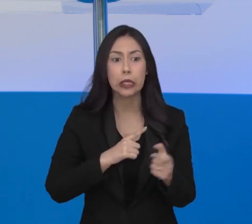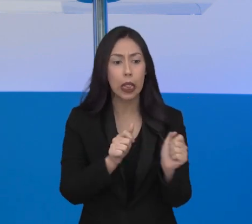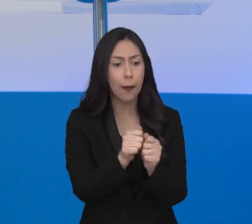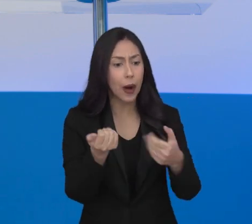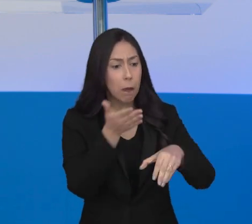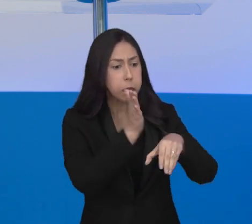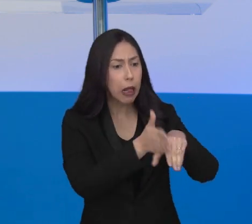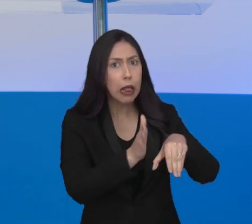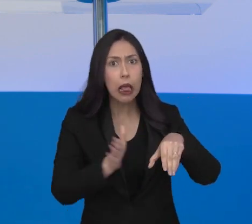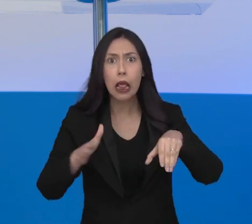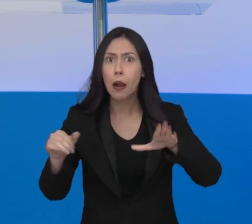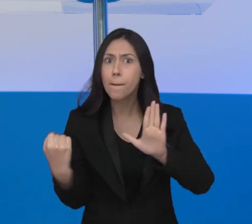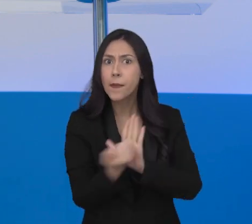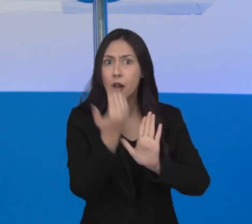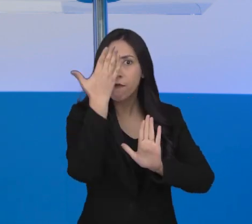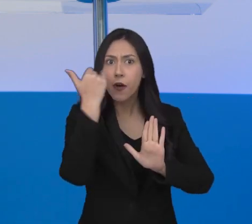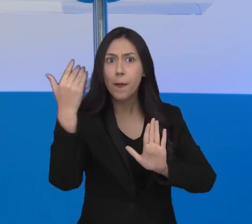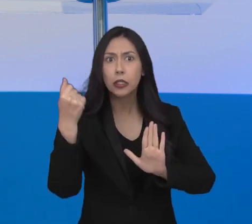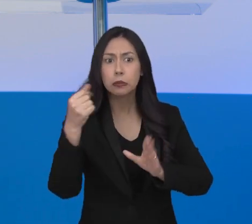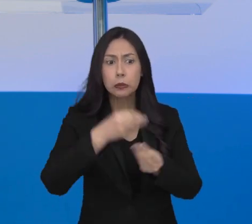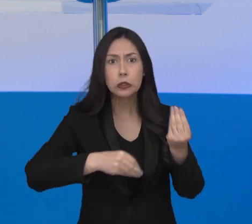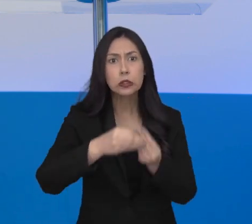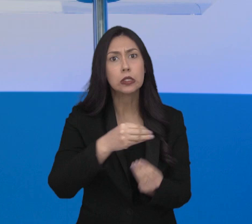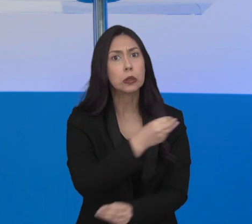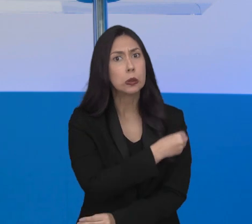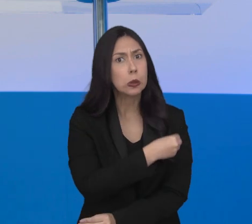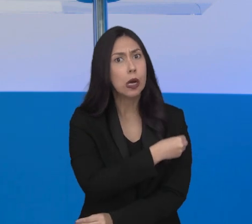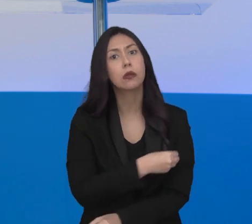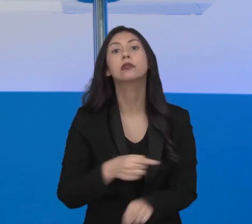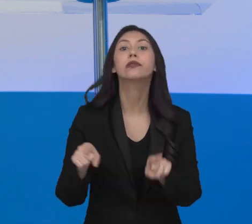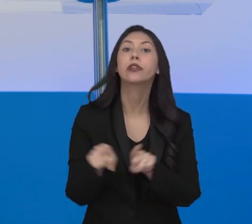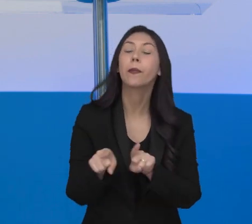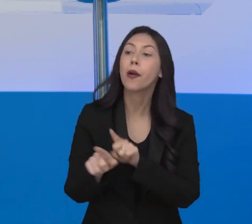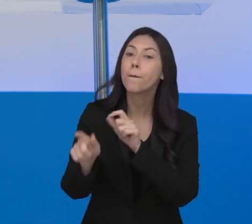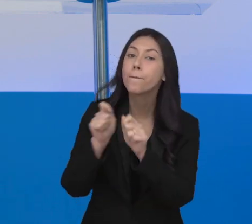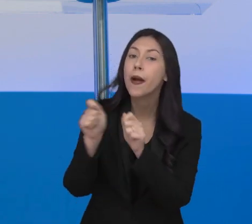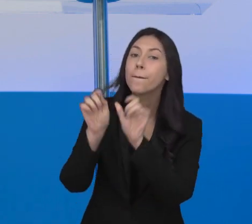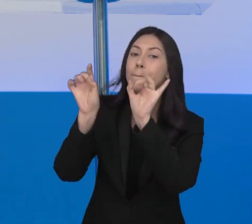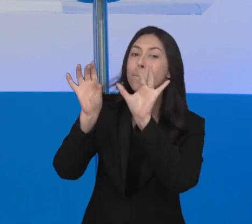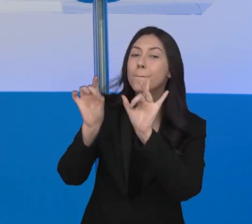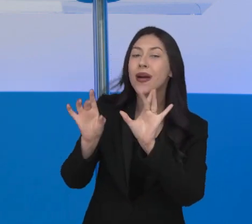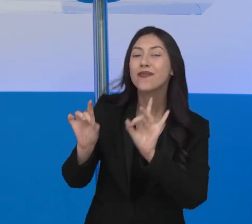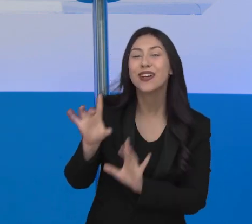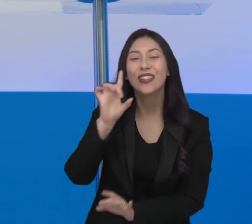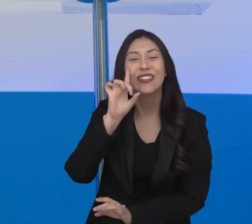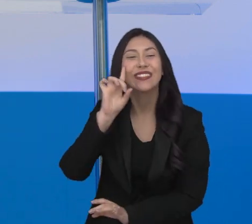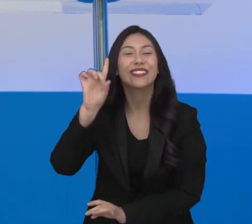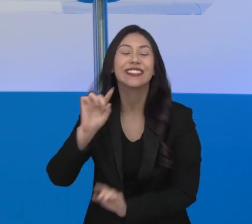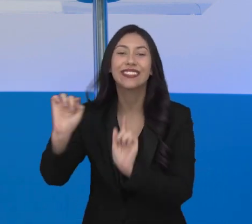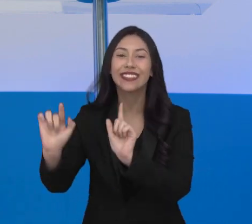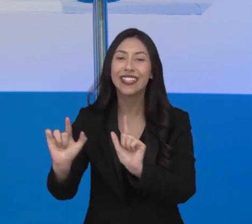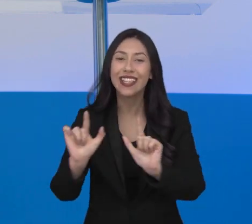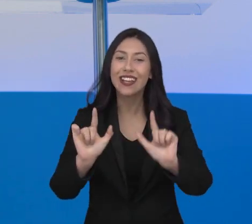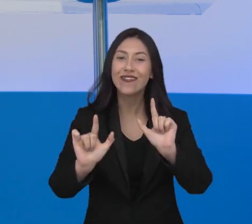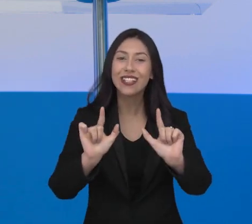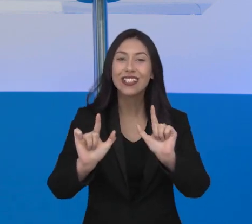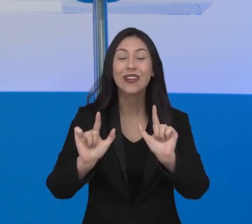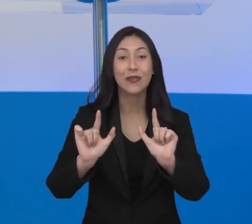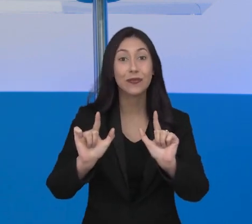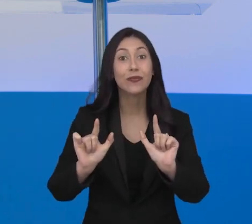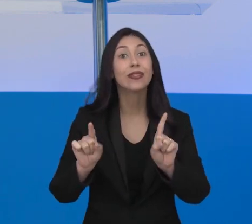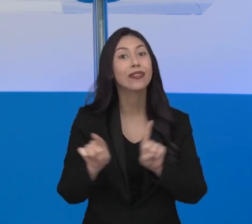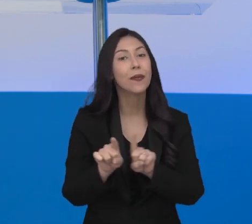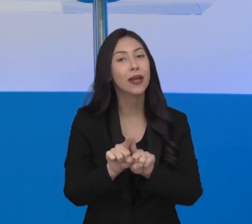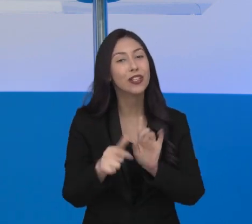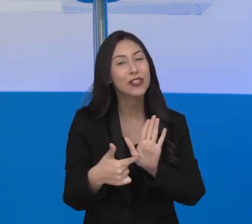teor alcoólico em marcas de pão de forma. E tem uma reportagem especial sobre o Dia da Televisão. E a gente te apresenta